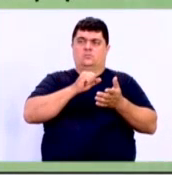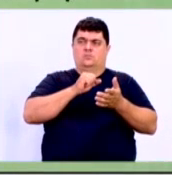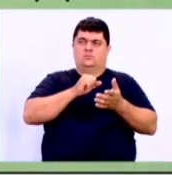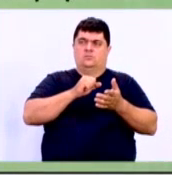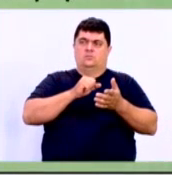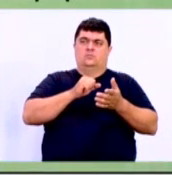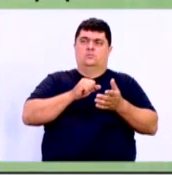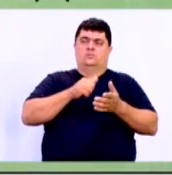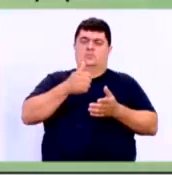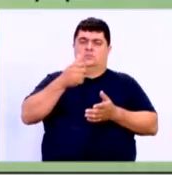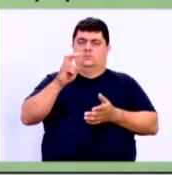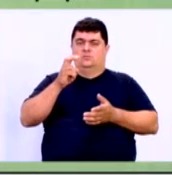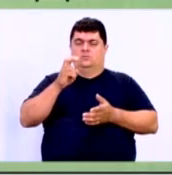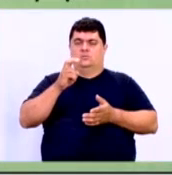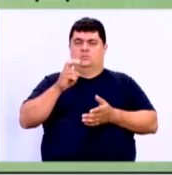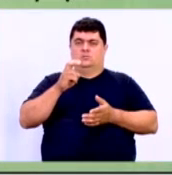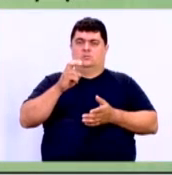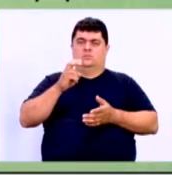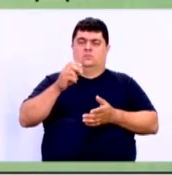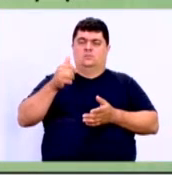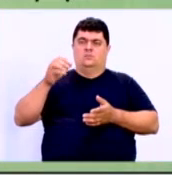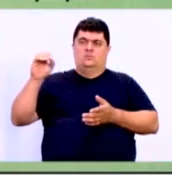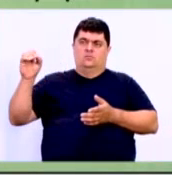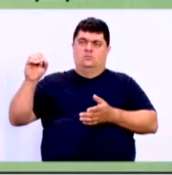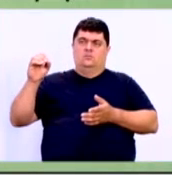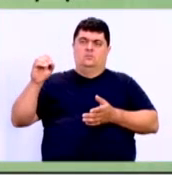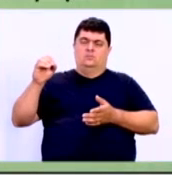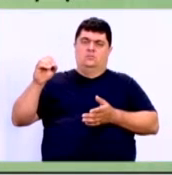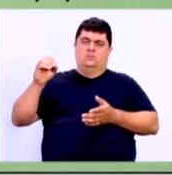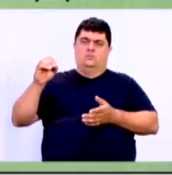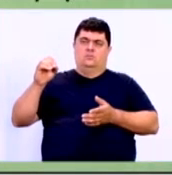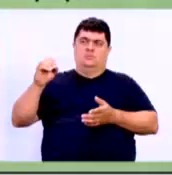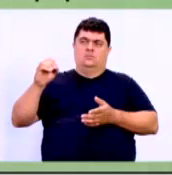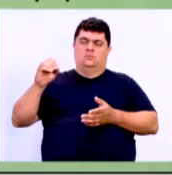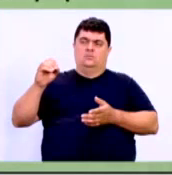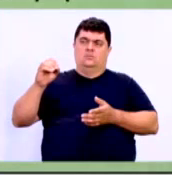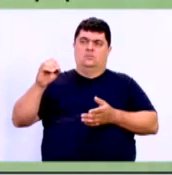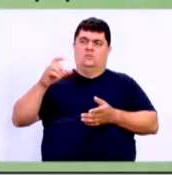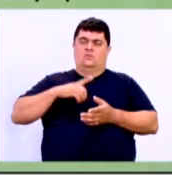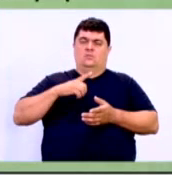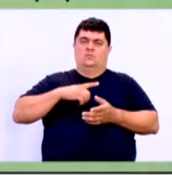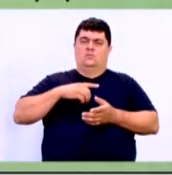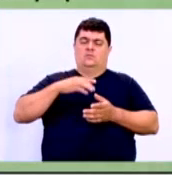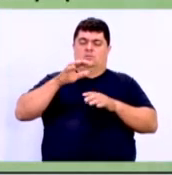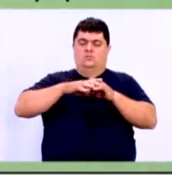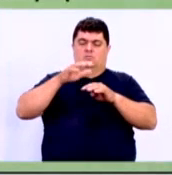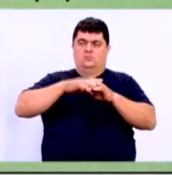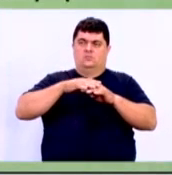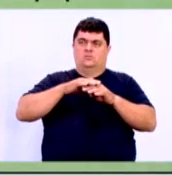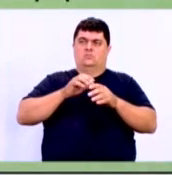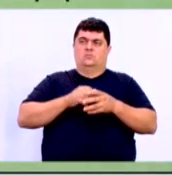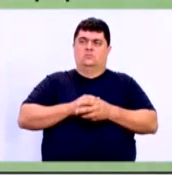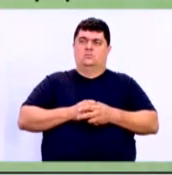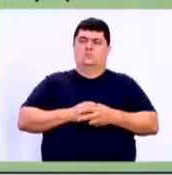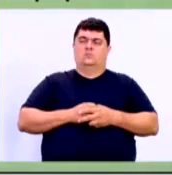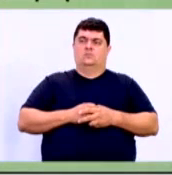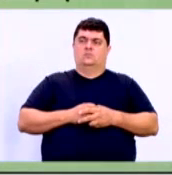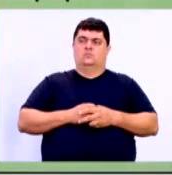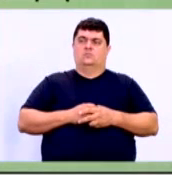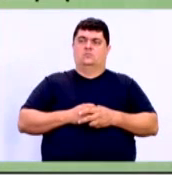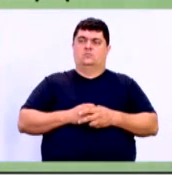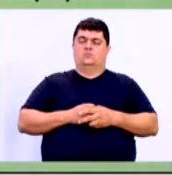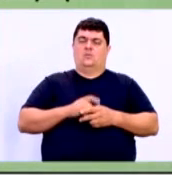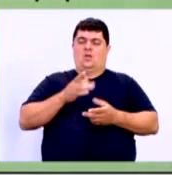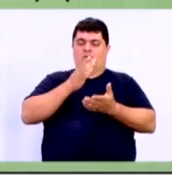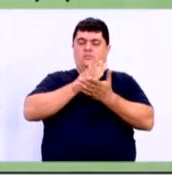15 está para 100, alfa está para 56,72, que é esse valor, e beta esse valor. Esse é o método